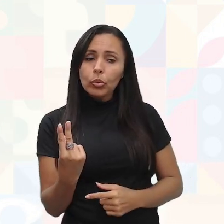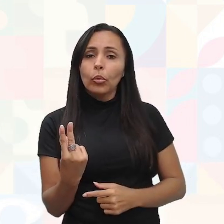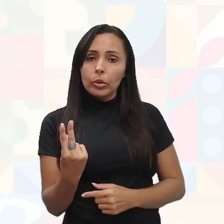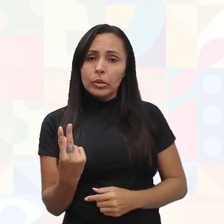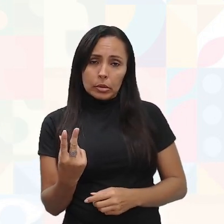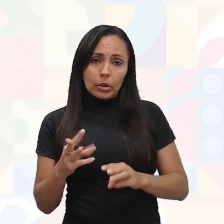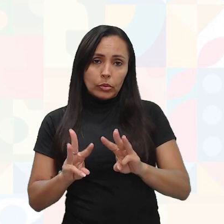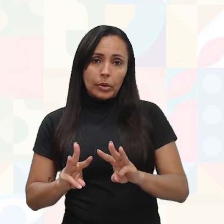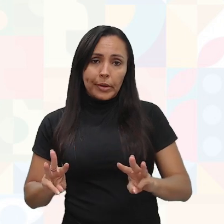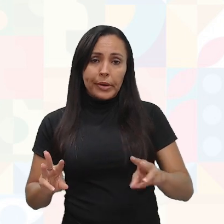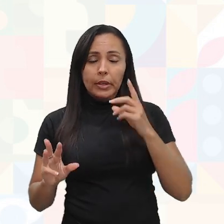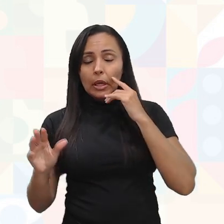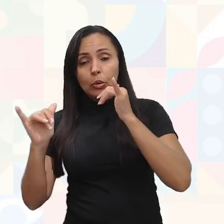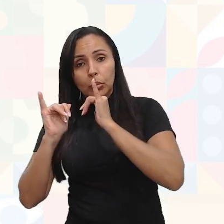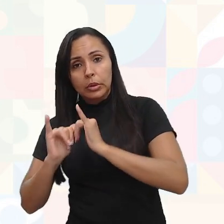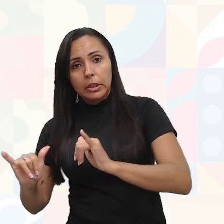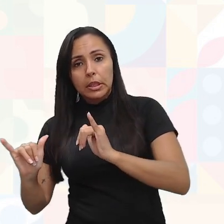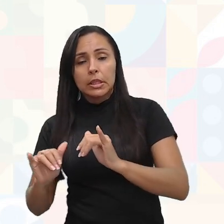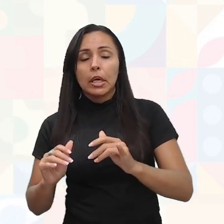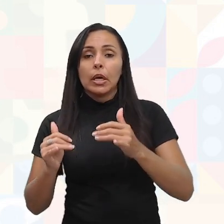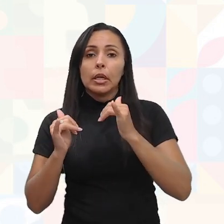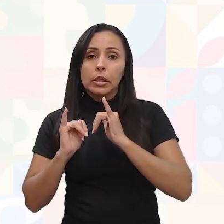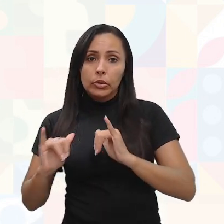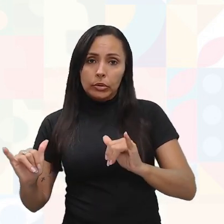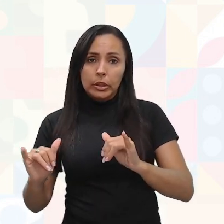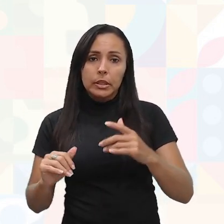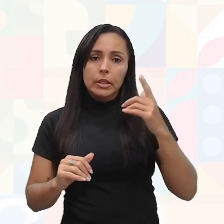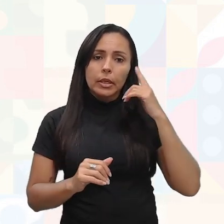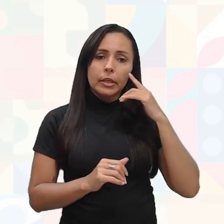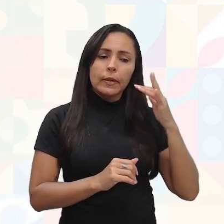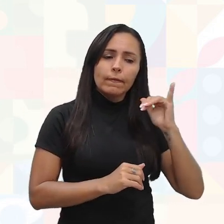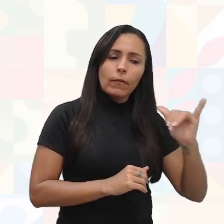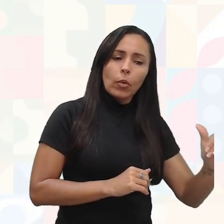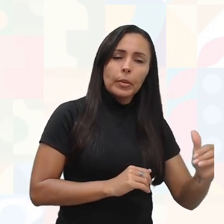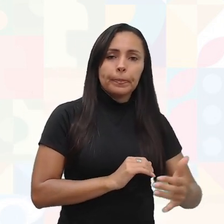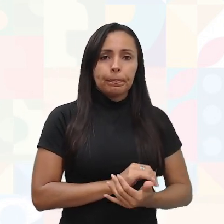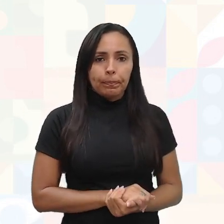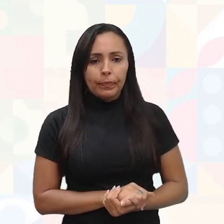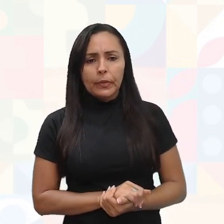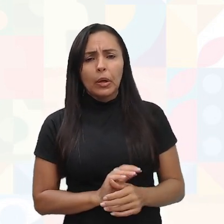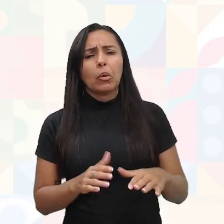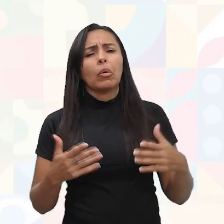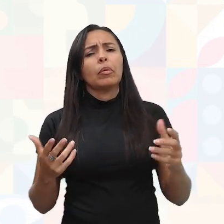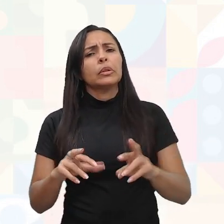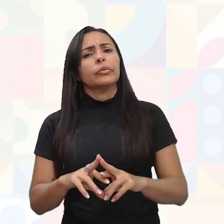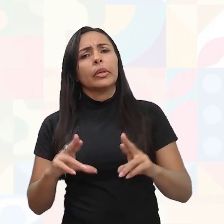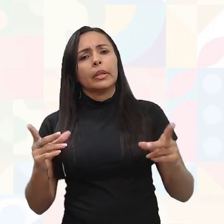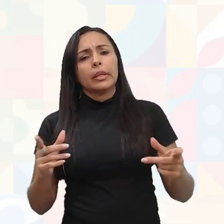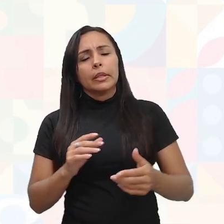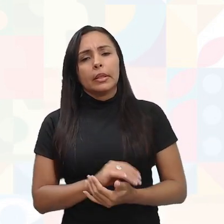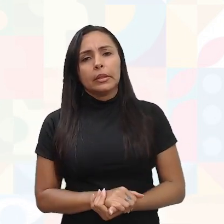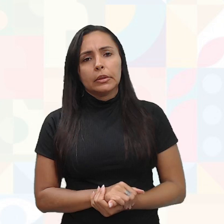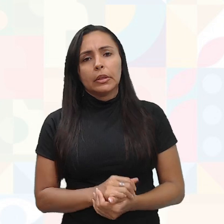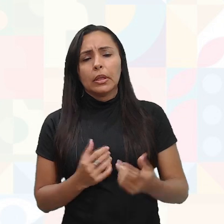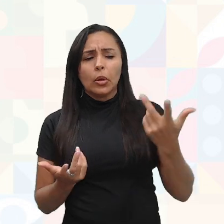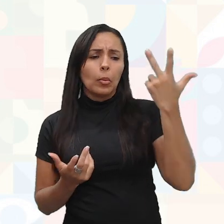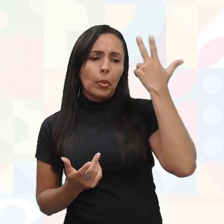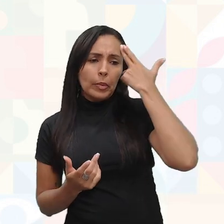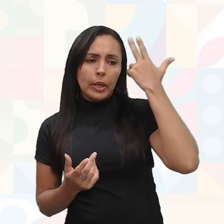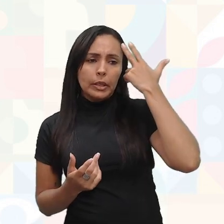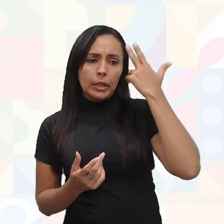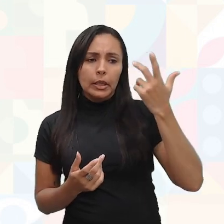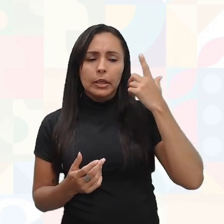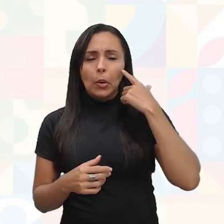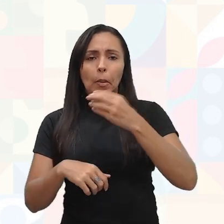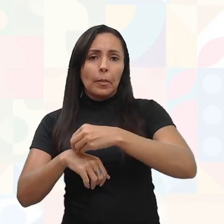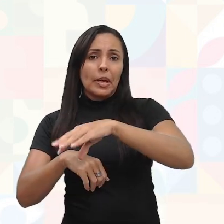tenha notícias e tenha informes. Ah, não, mas professor, qual é a diferença, né? Notícias geralmente são mensagens